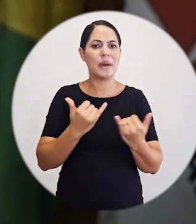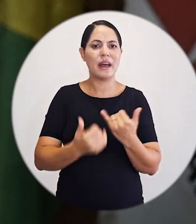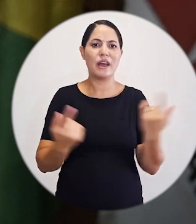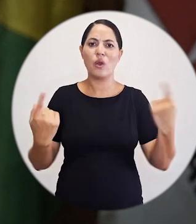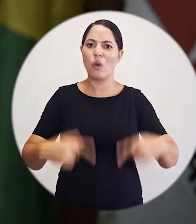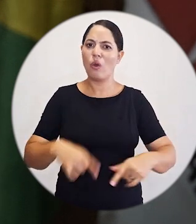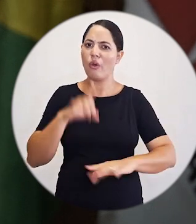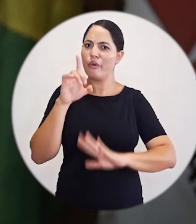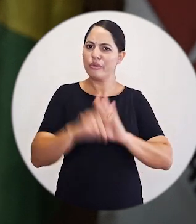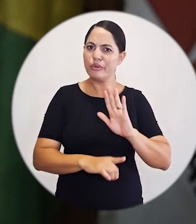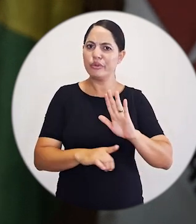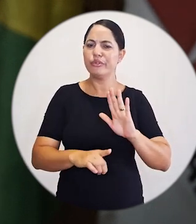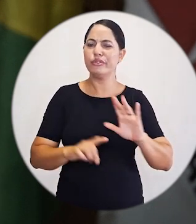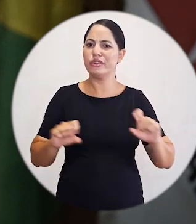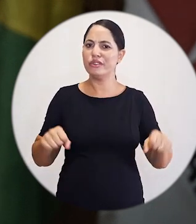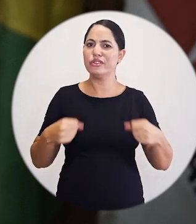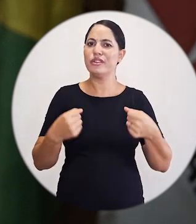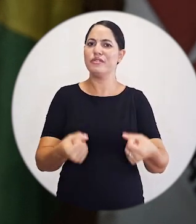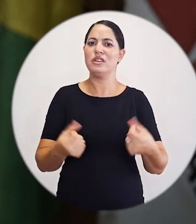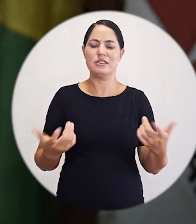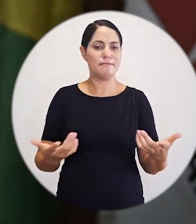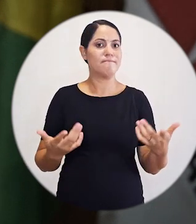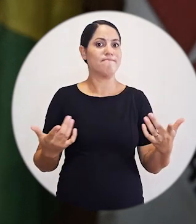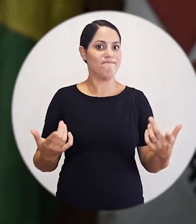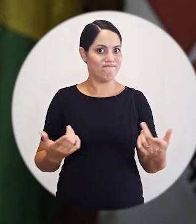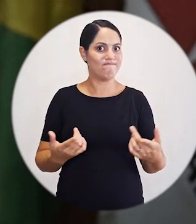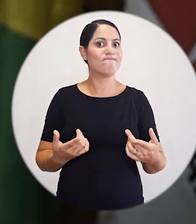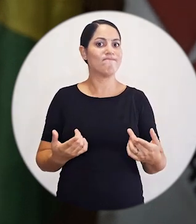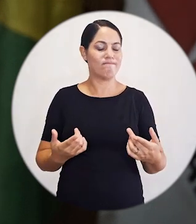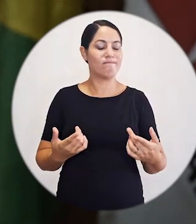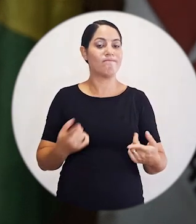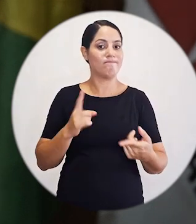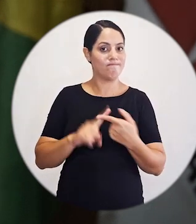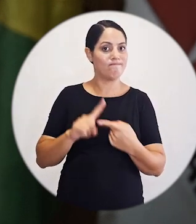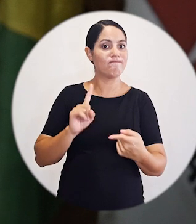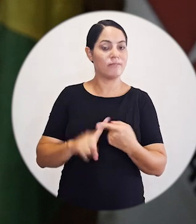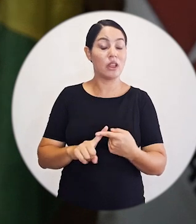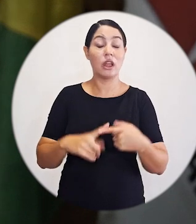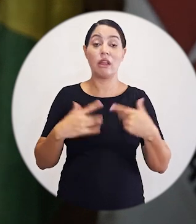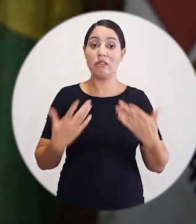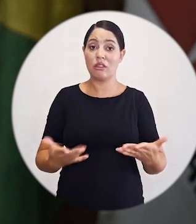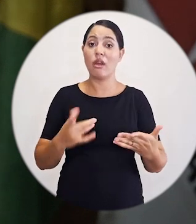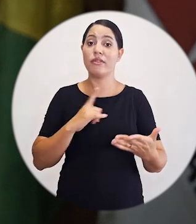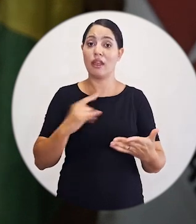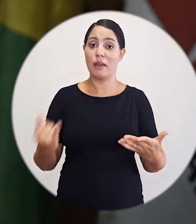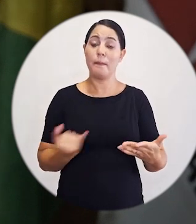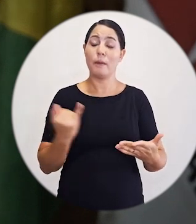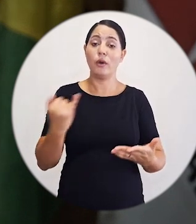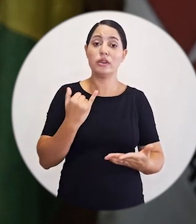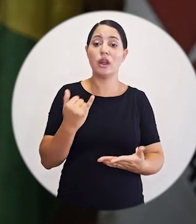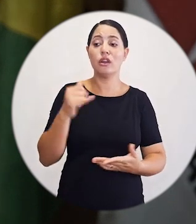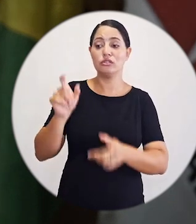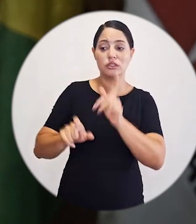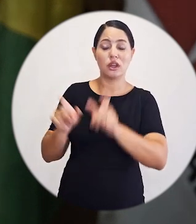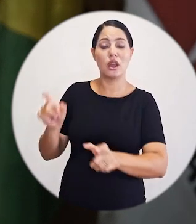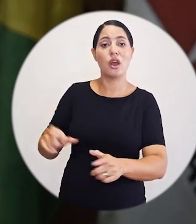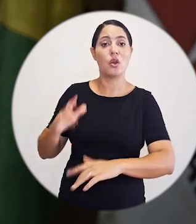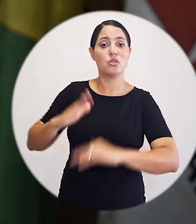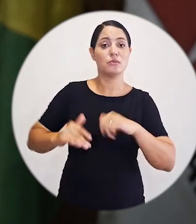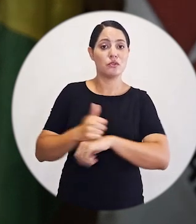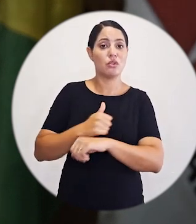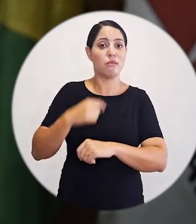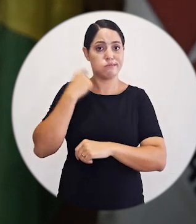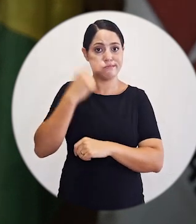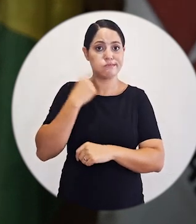uma afronta ao Estado de Direito e ao direito de defesa. E é por isso que preservar a integridade desses profissionais é